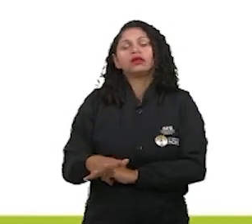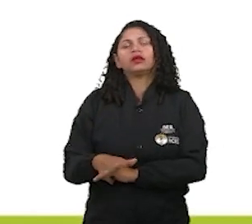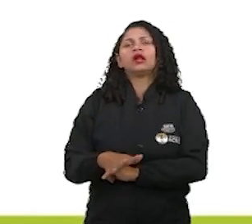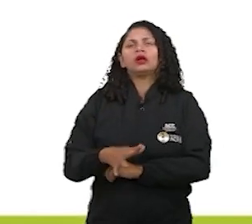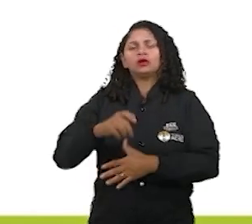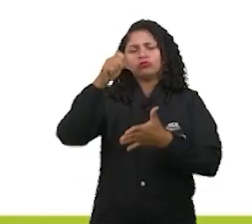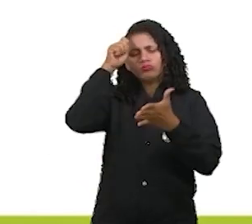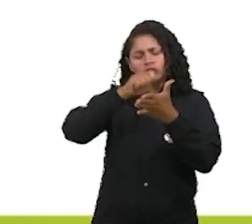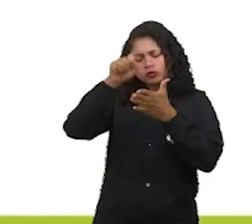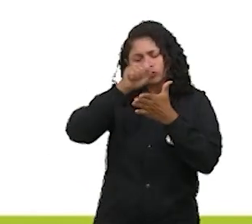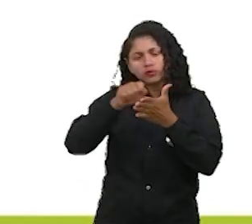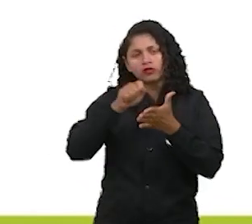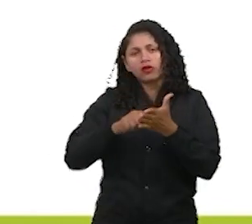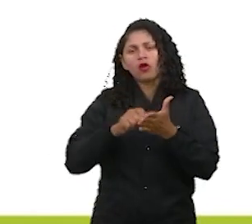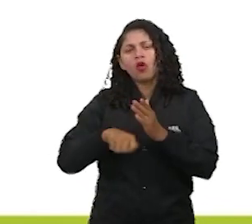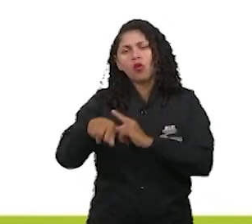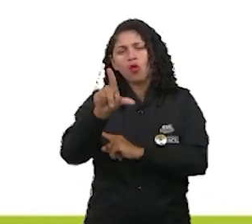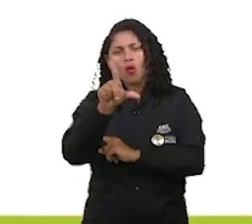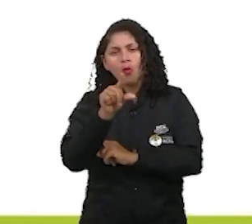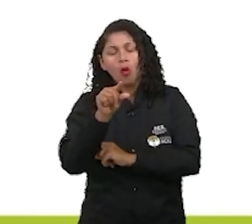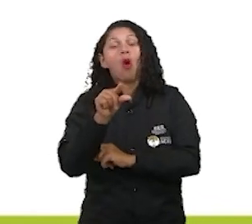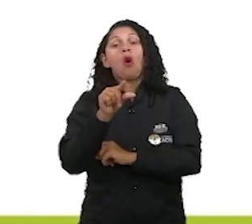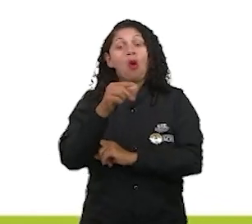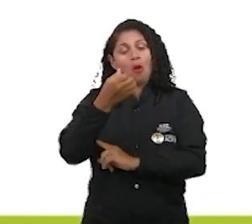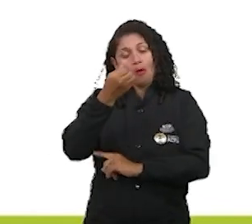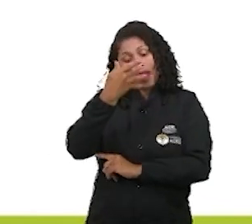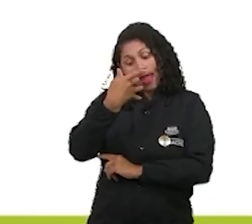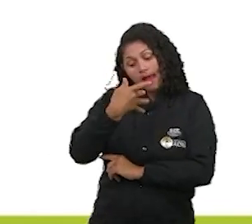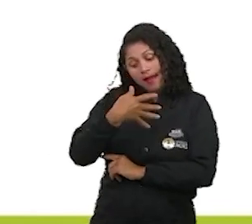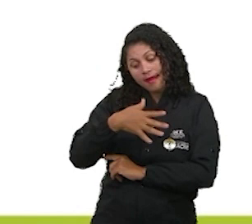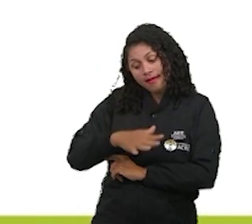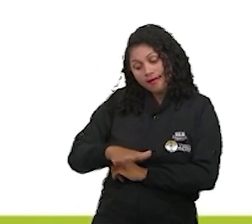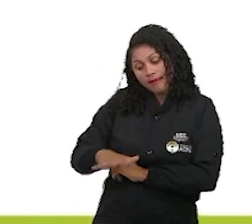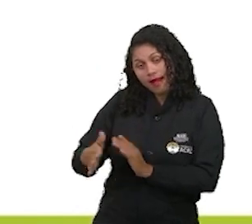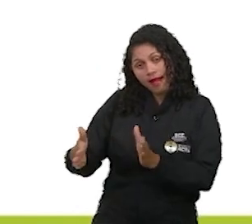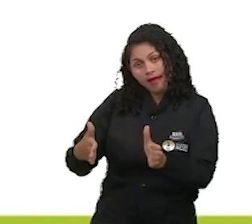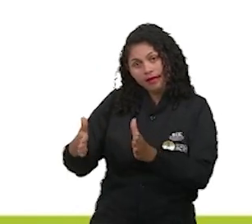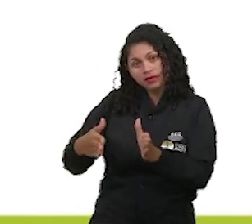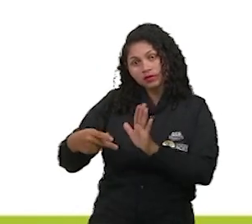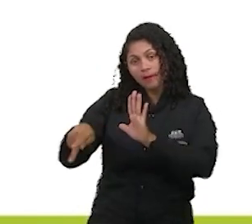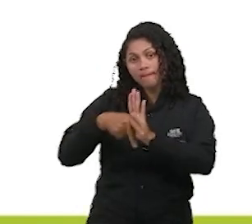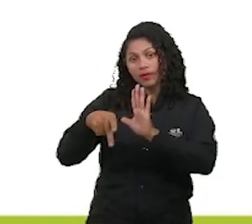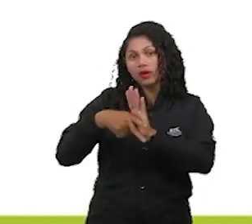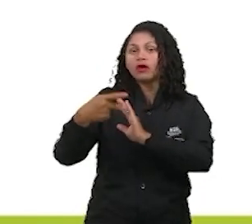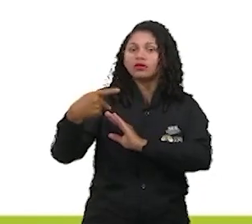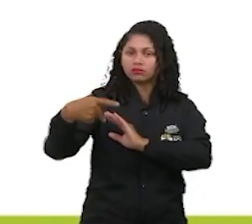né? Ele se debruça um pouquinho em seus poemas para falar um pouquinho sobre isso.